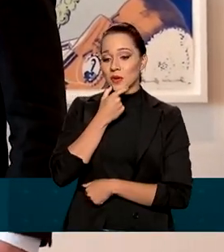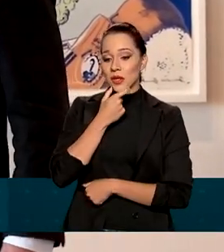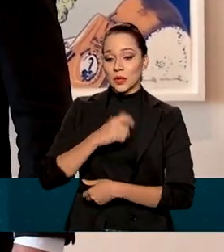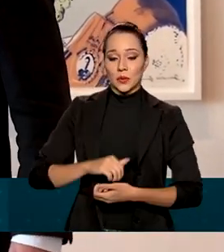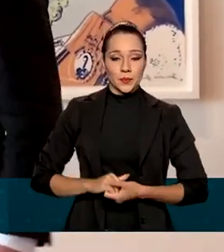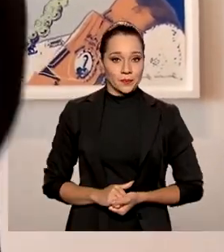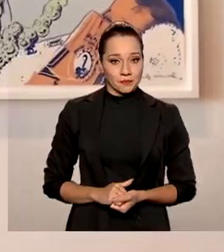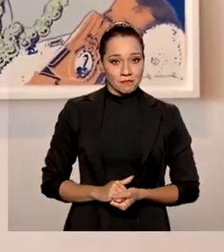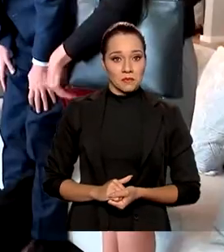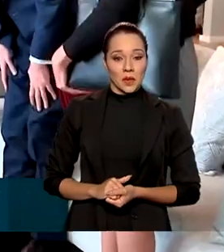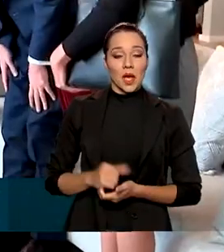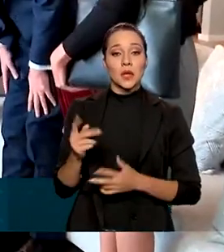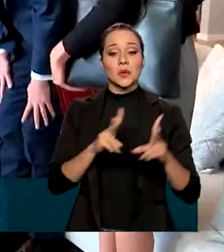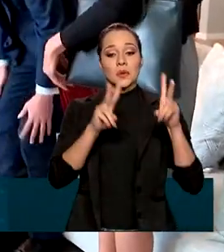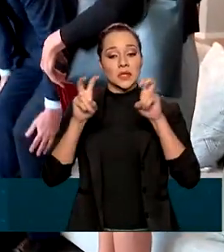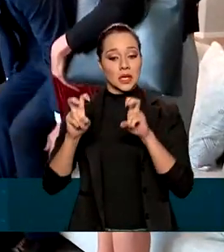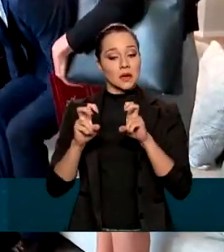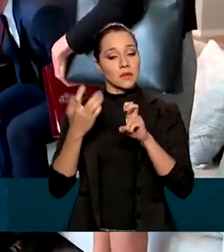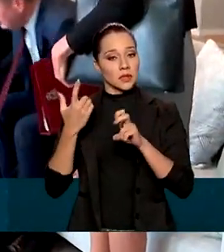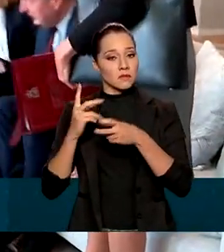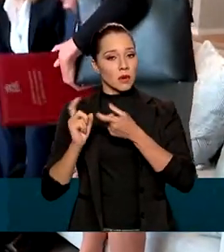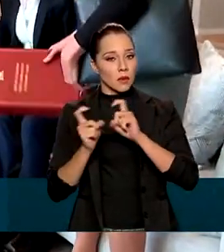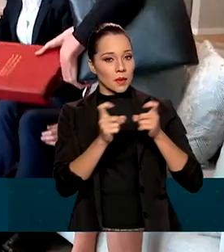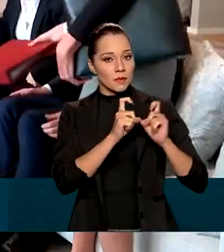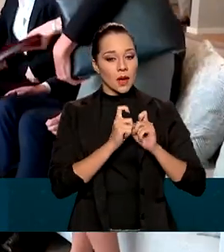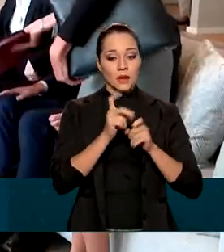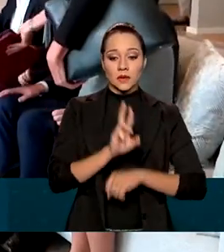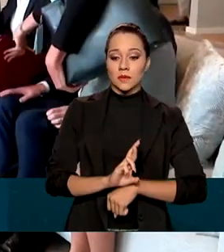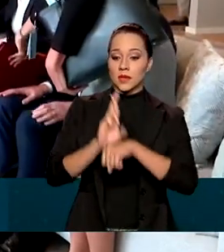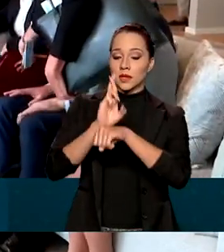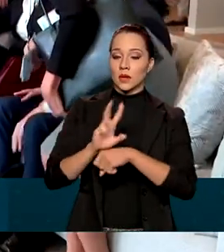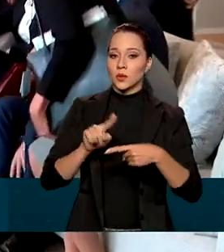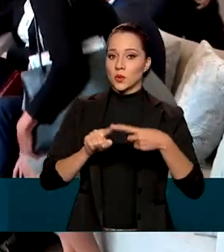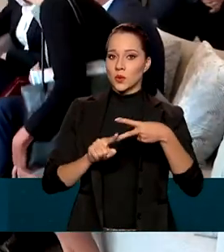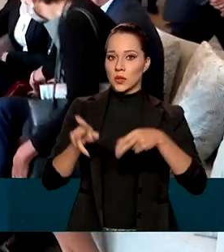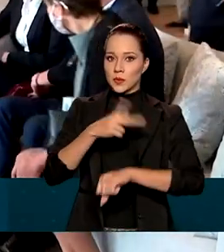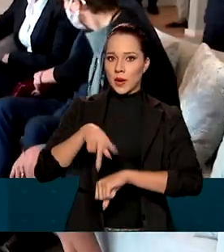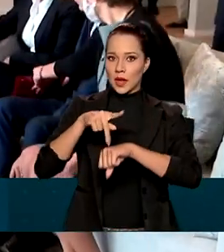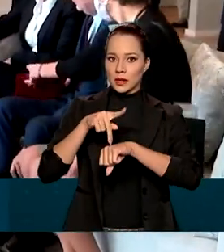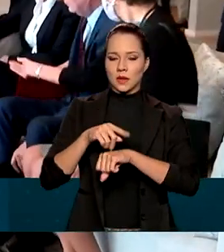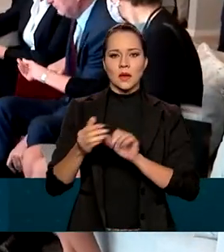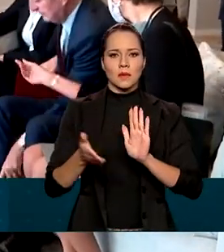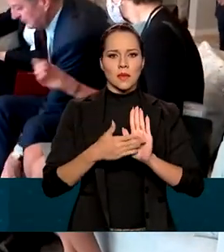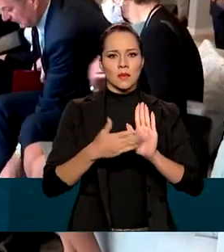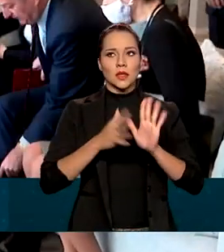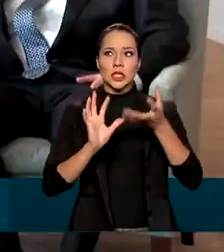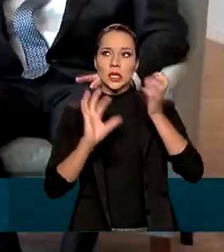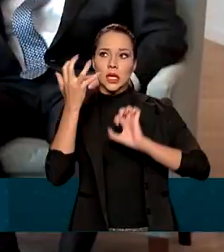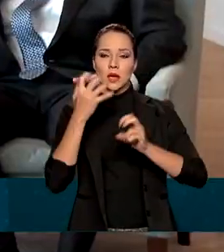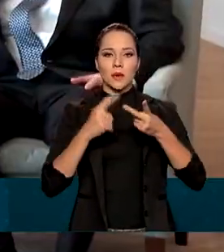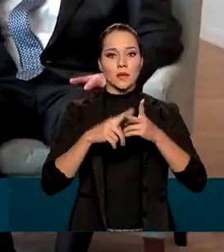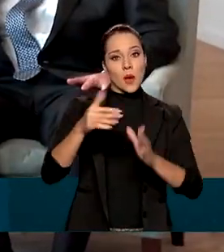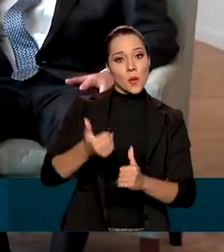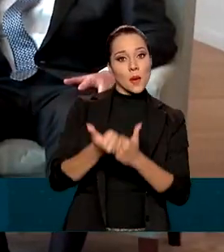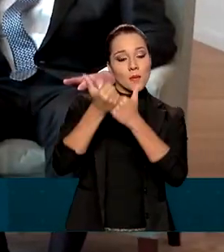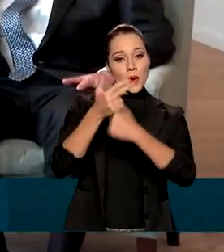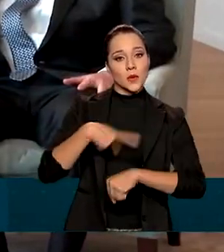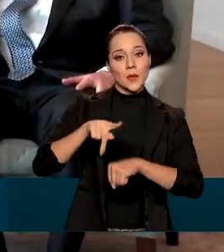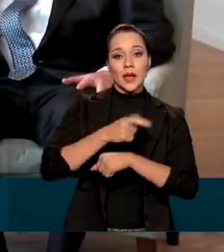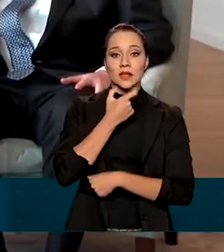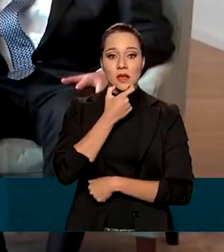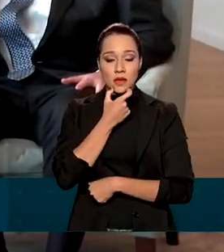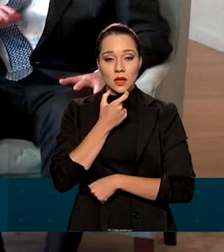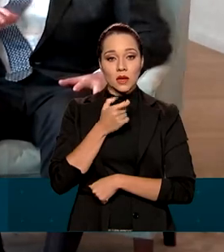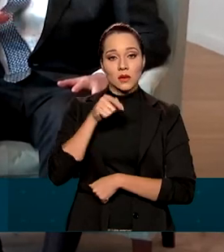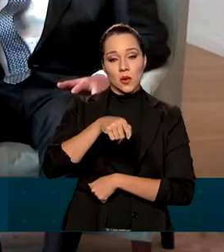Johnson, entre os temas tratados entre os representantes dos dois países, pautas climáticas, o apoio do Reino Unido à